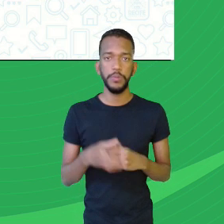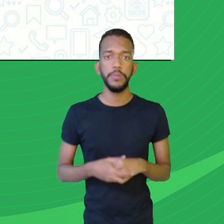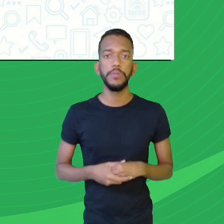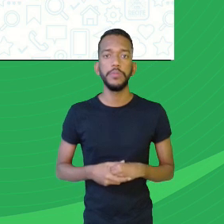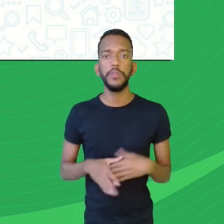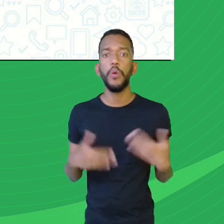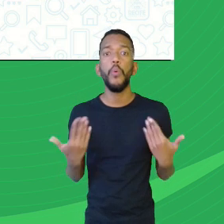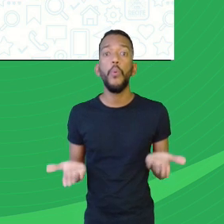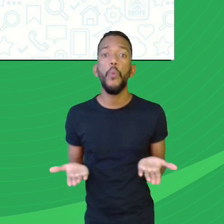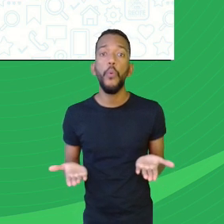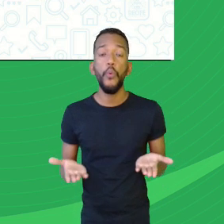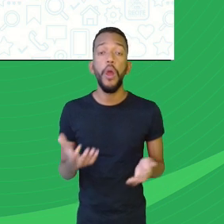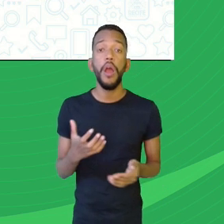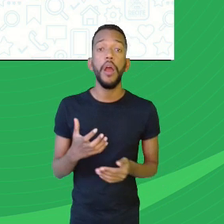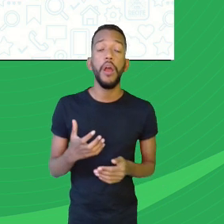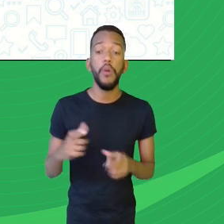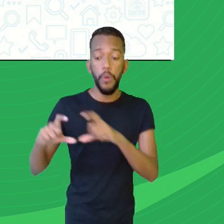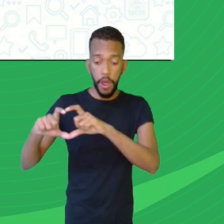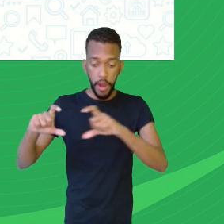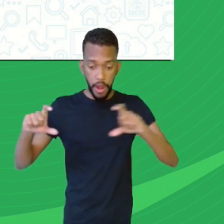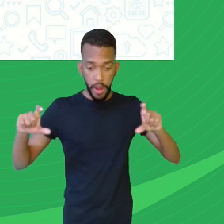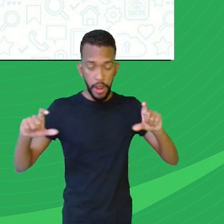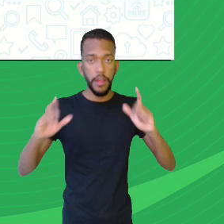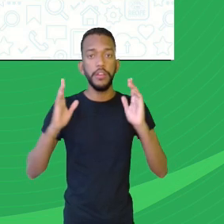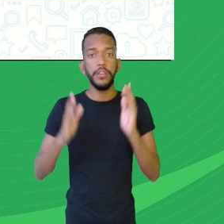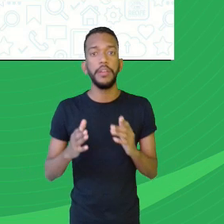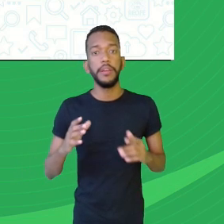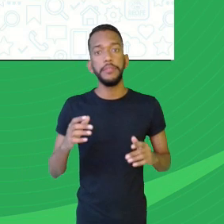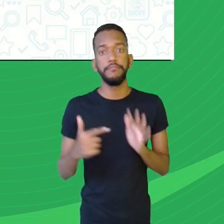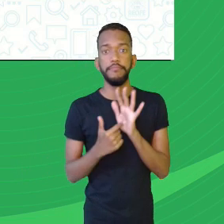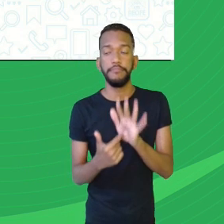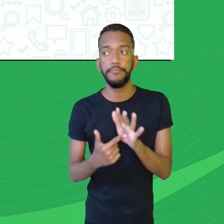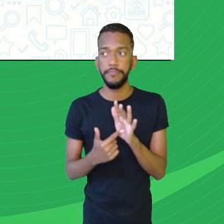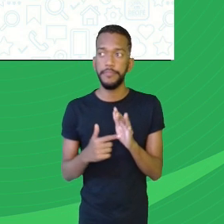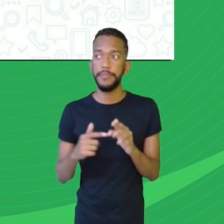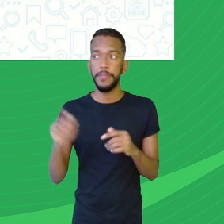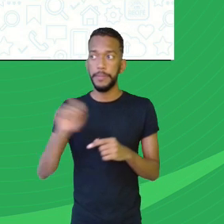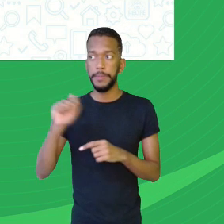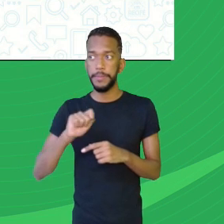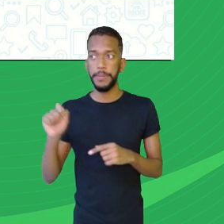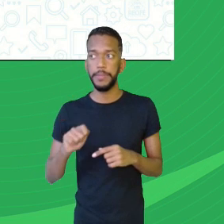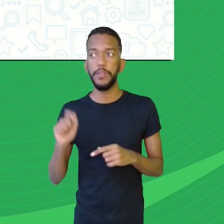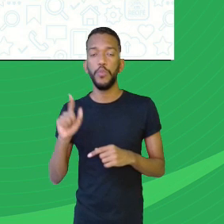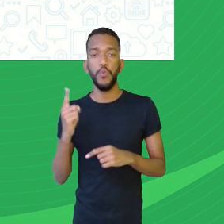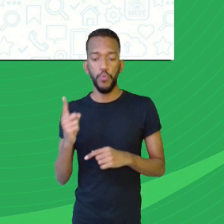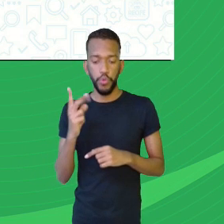Que fração representa a parte que Vilma pintou? Olha só.